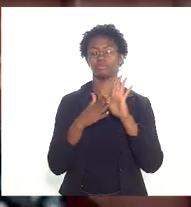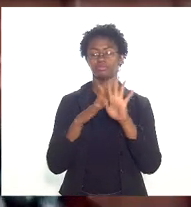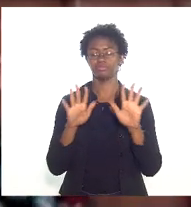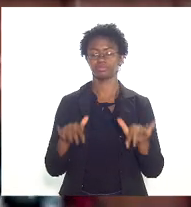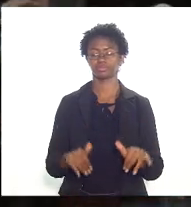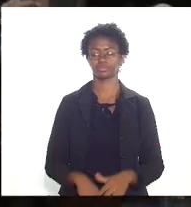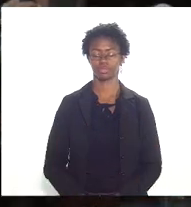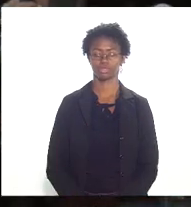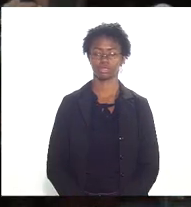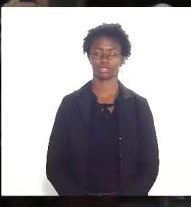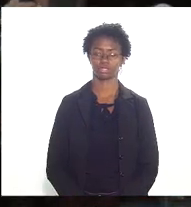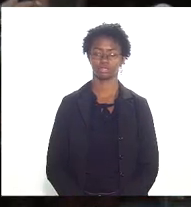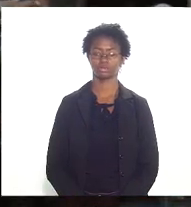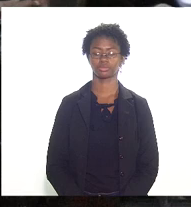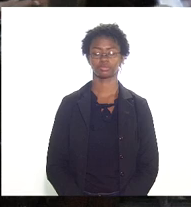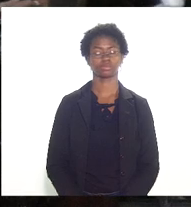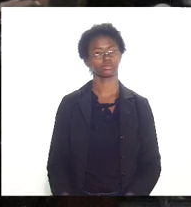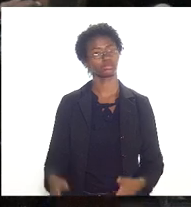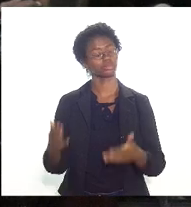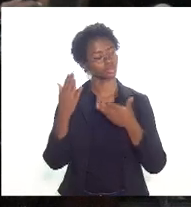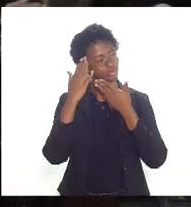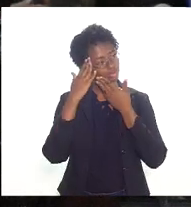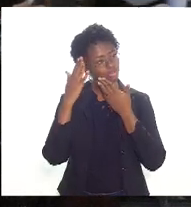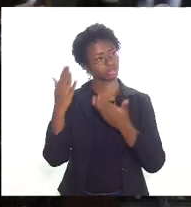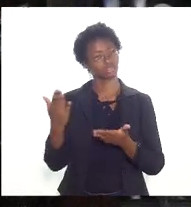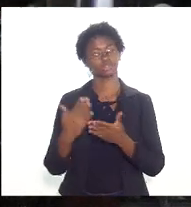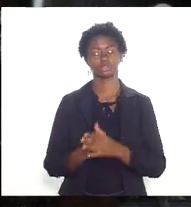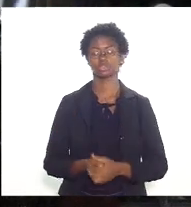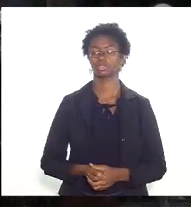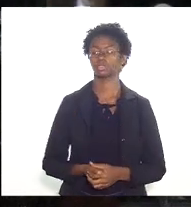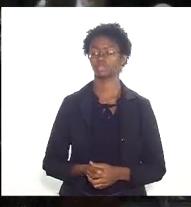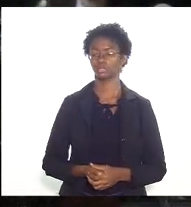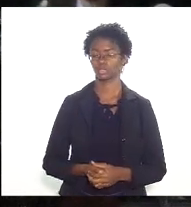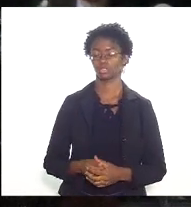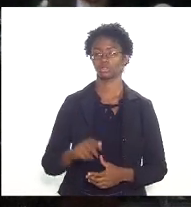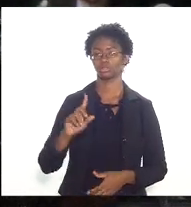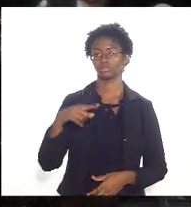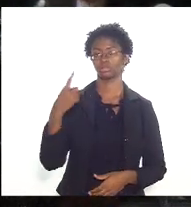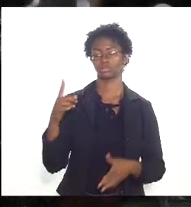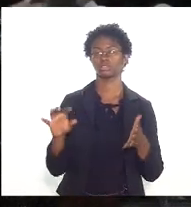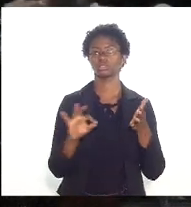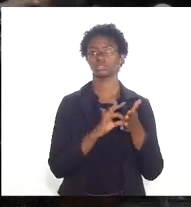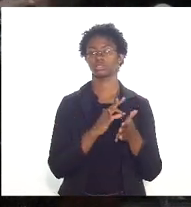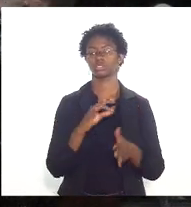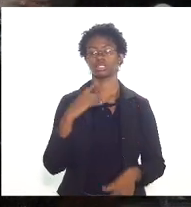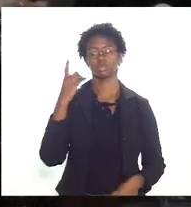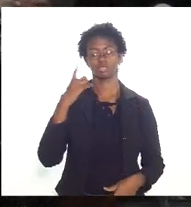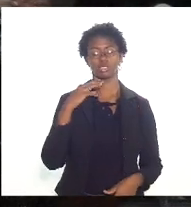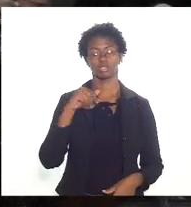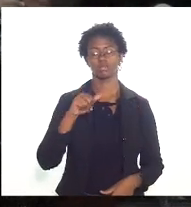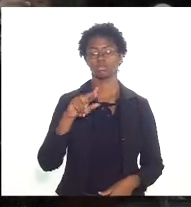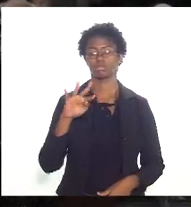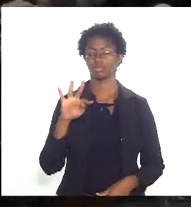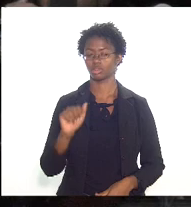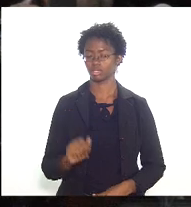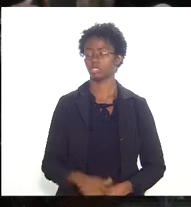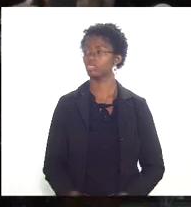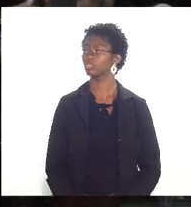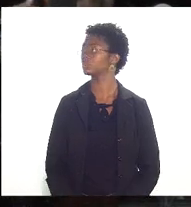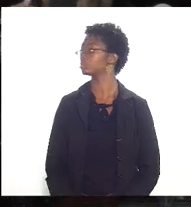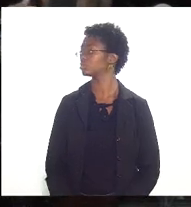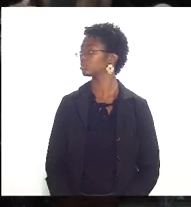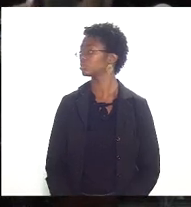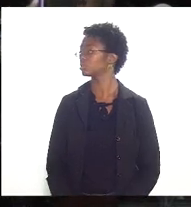Presidente obrigado a deputada a próxima escrita é a deputada Martha Rocha Oi